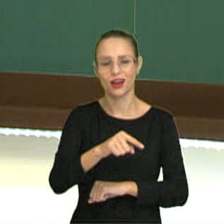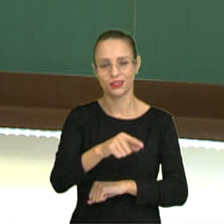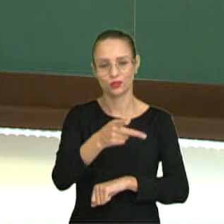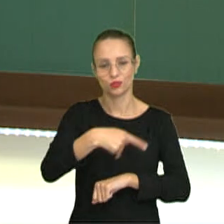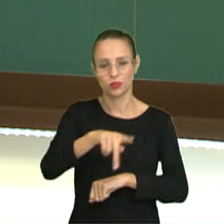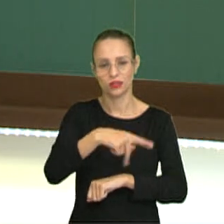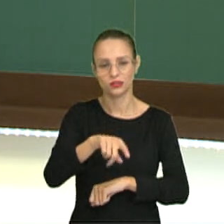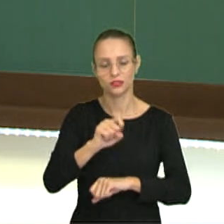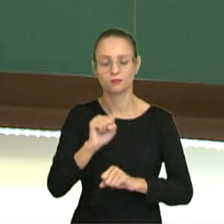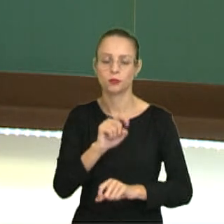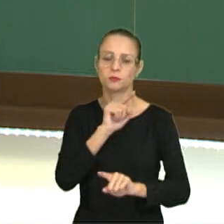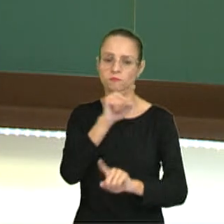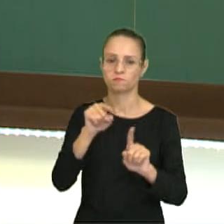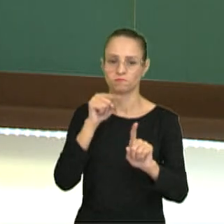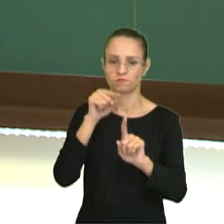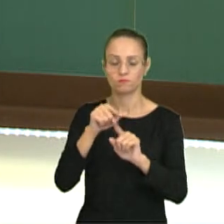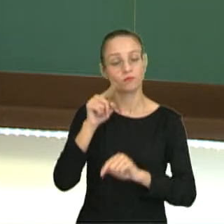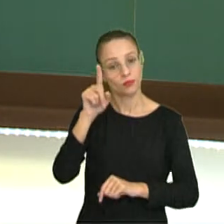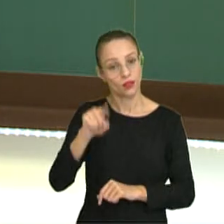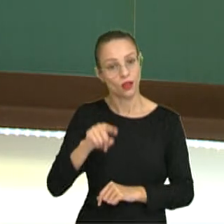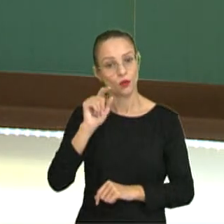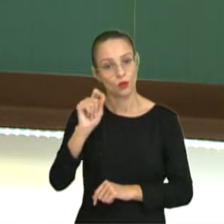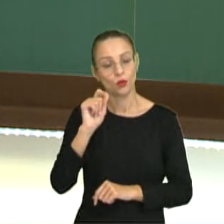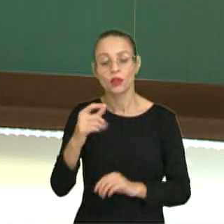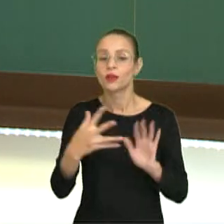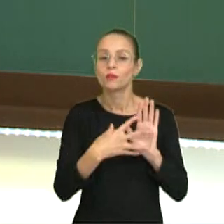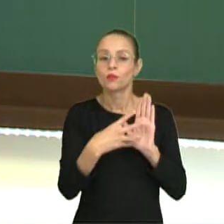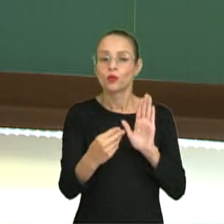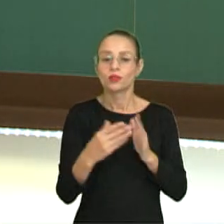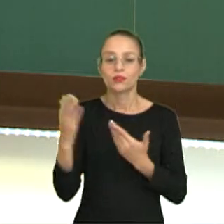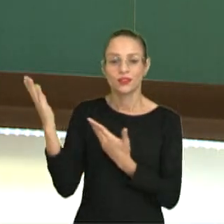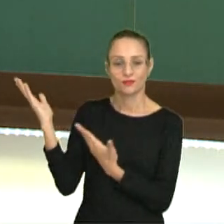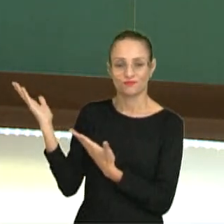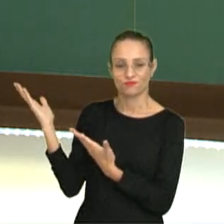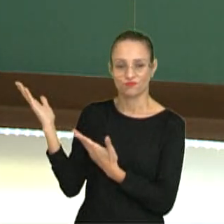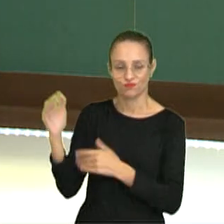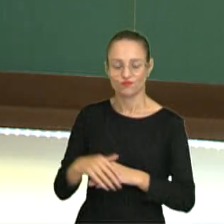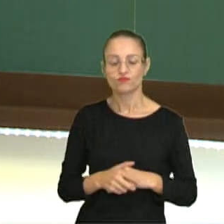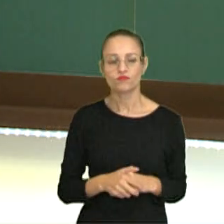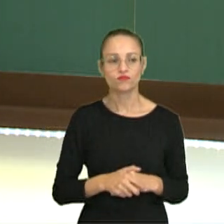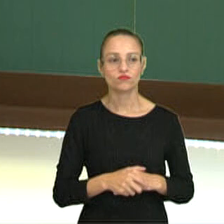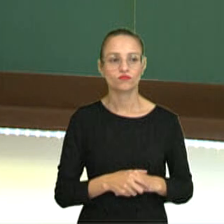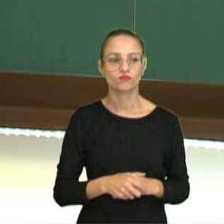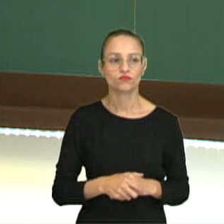nação pode alcançar, né? É a própria figura aqui do Benjamin Franklin.